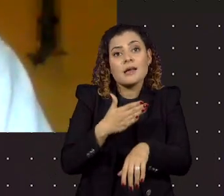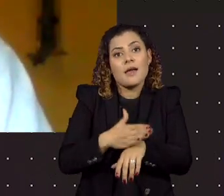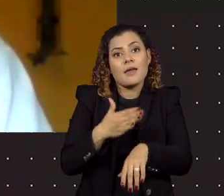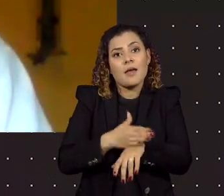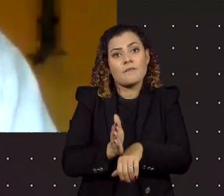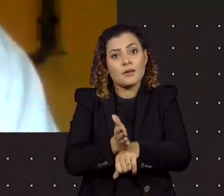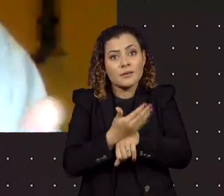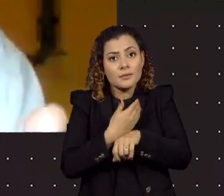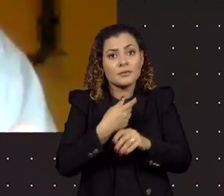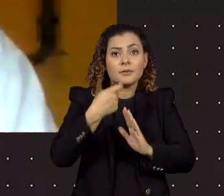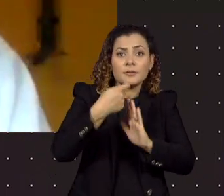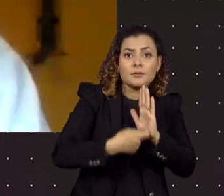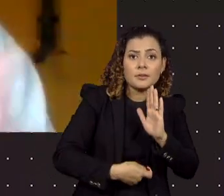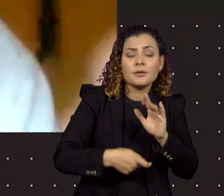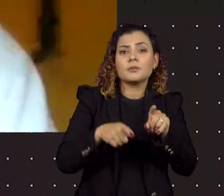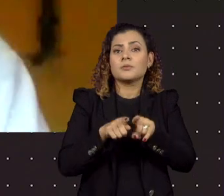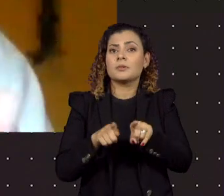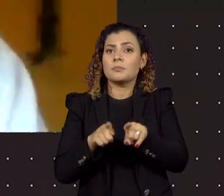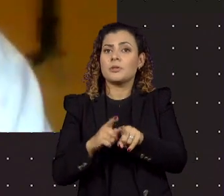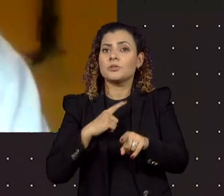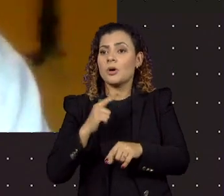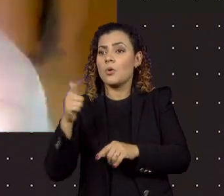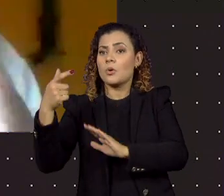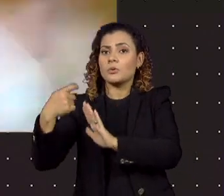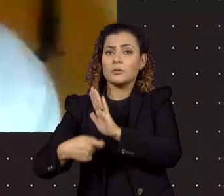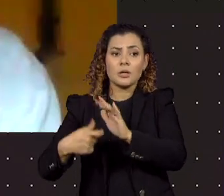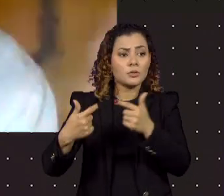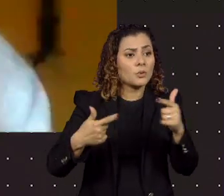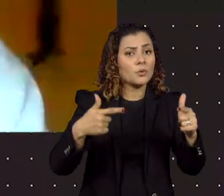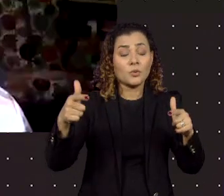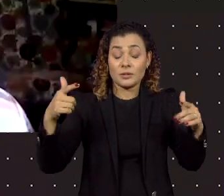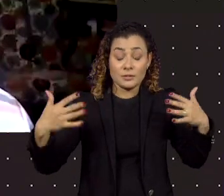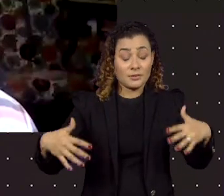tal texto e acabava com outro texto, que o texto ia mudando.